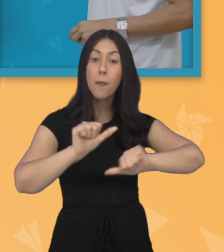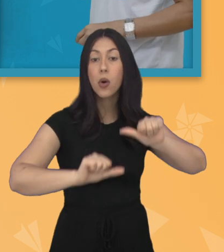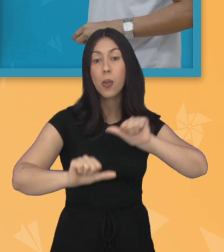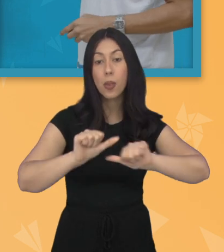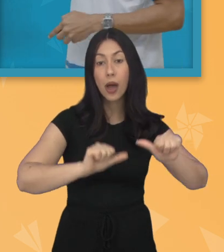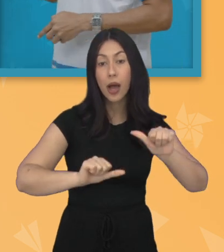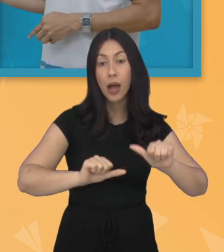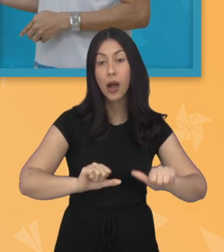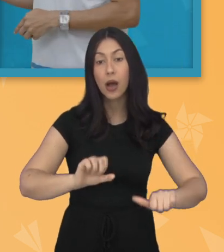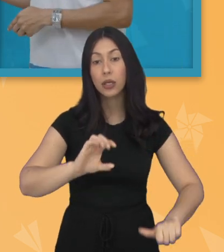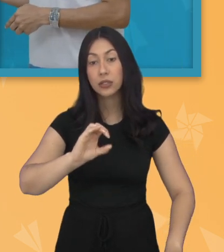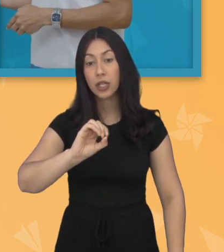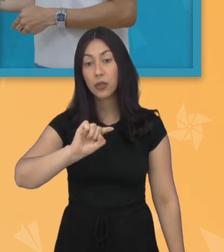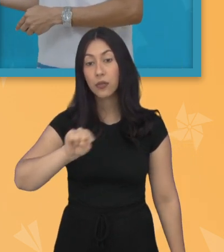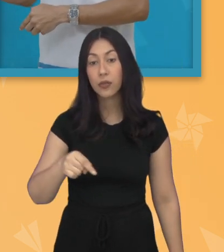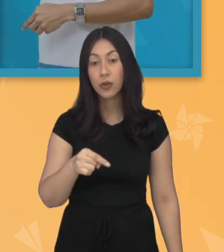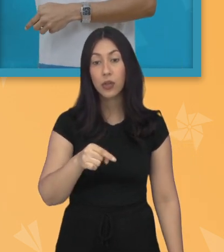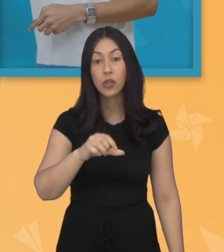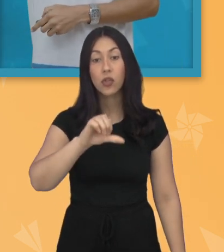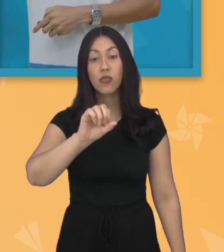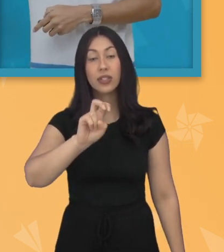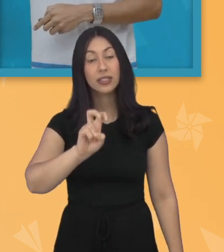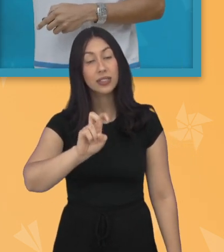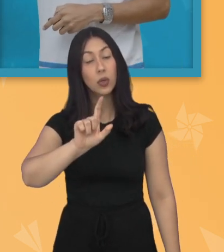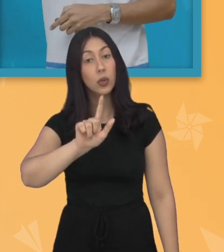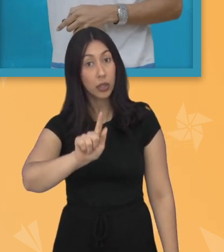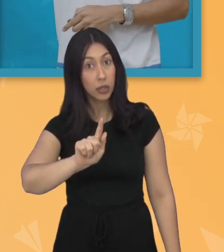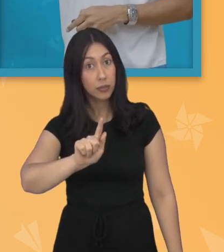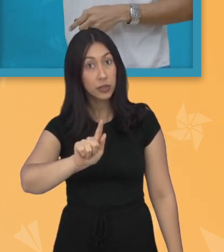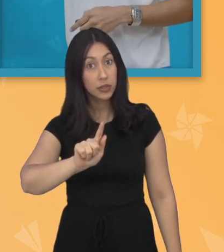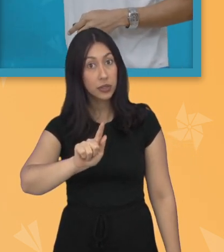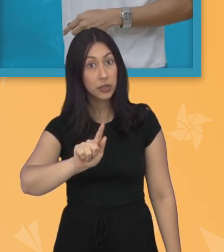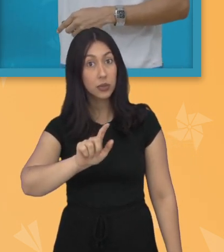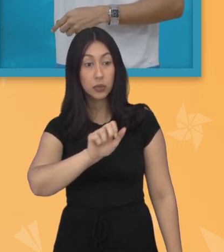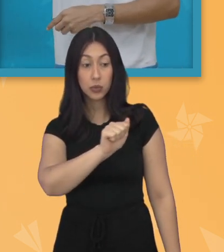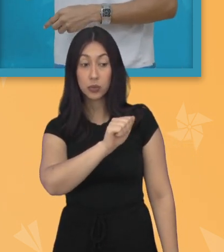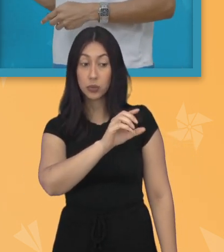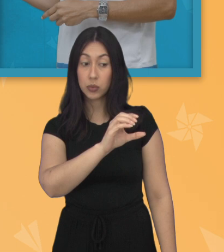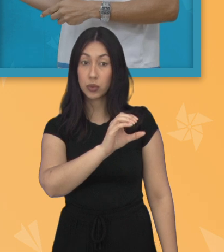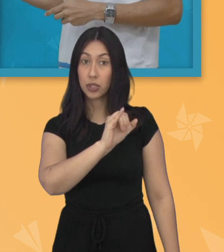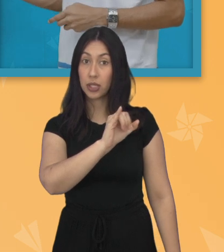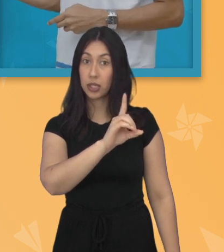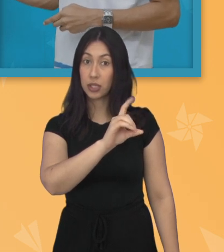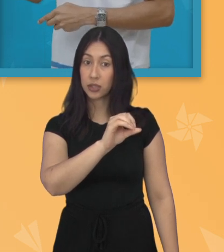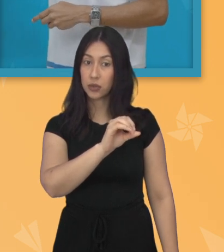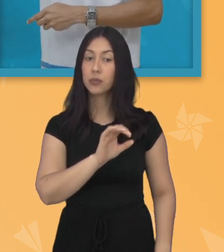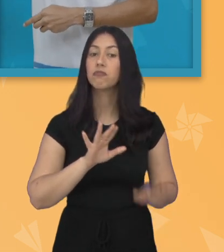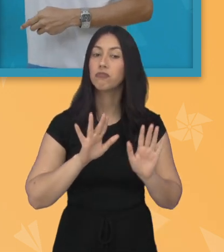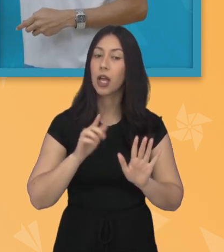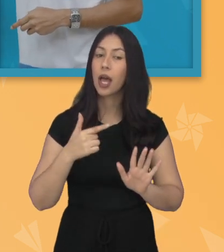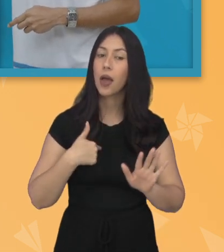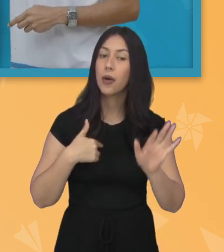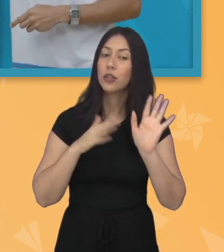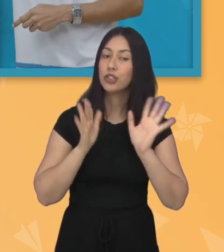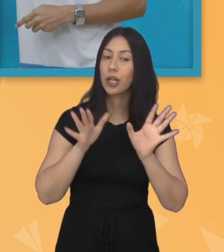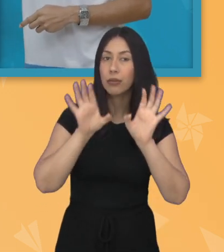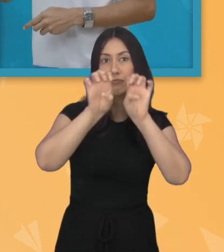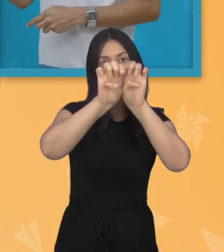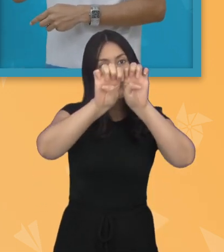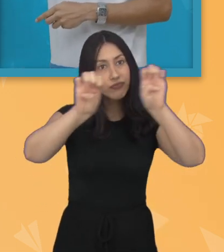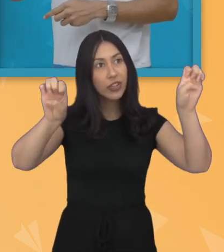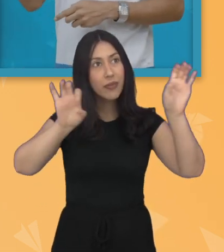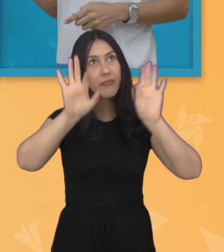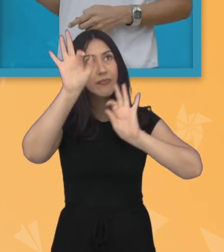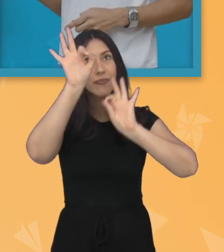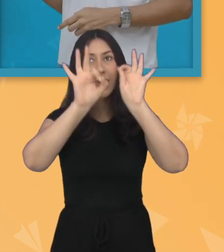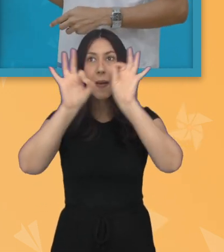Aí ele dá aqui, é que nesse caso aqui, ele deu originalmente o exercício só com os nomes, é que eu já deixei ele para facilitar a nossa